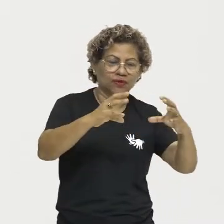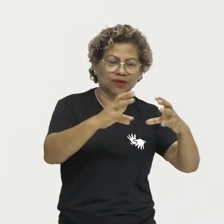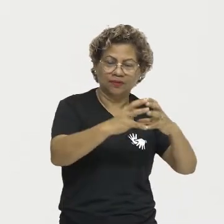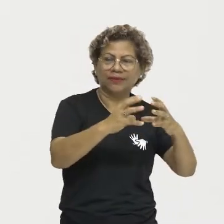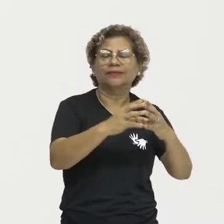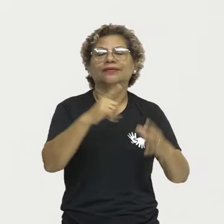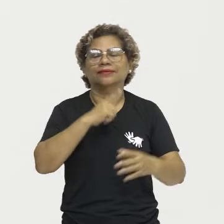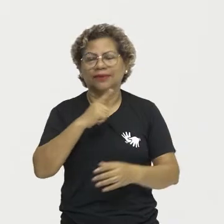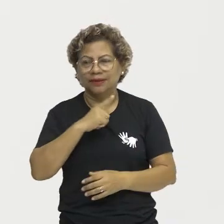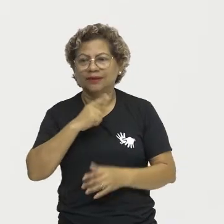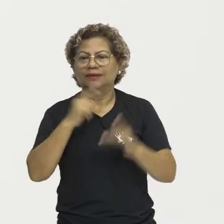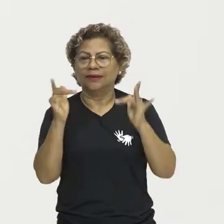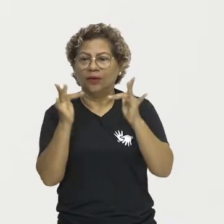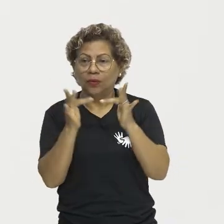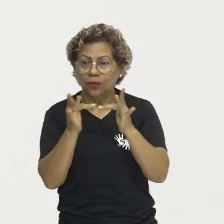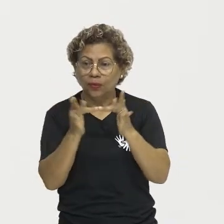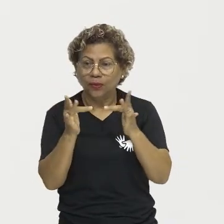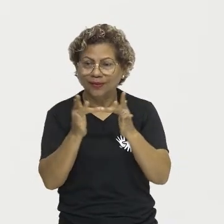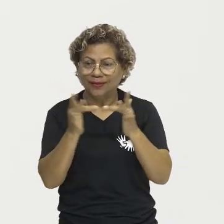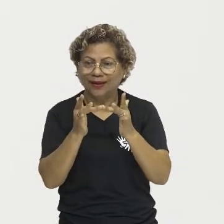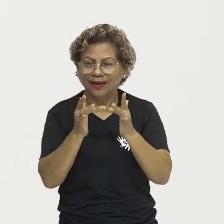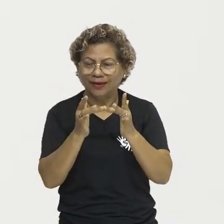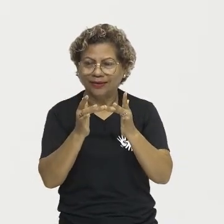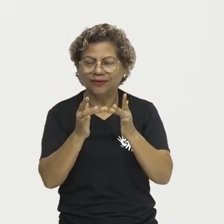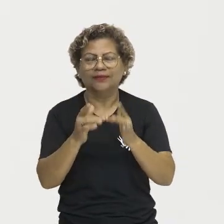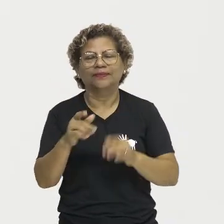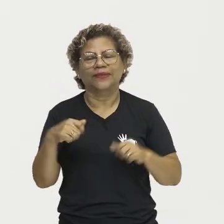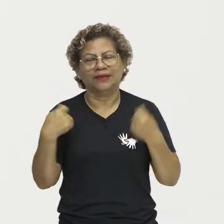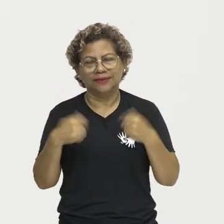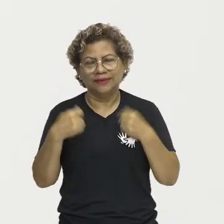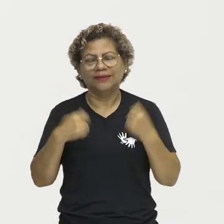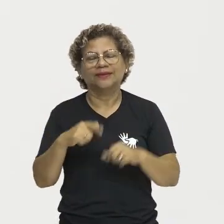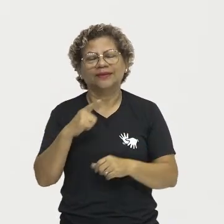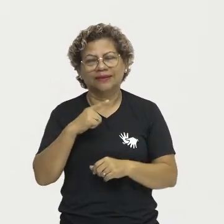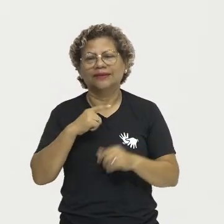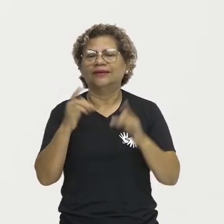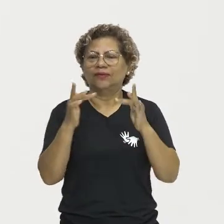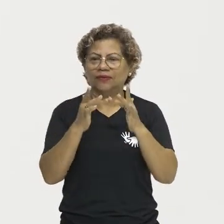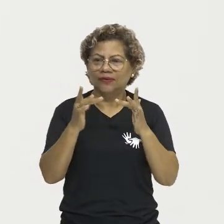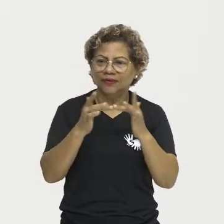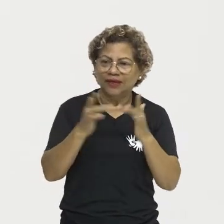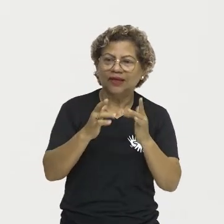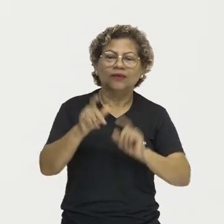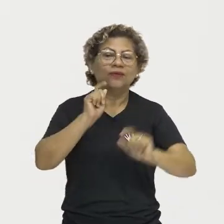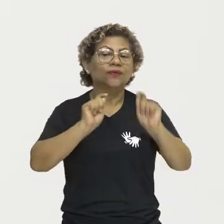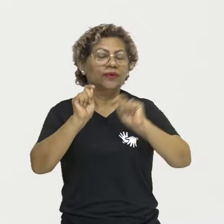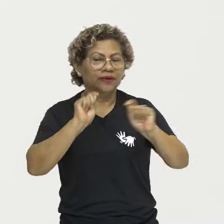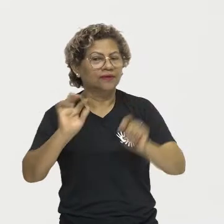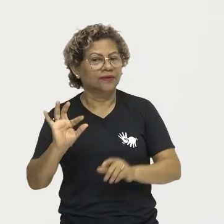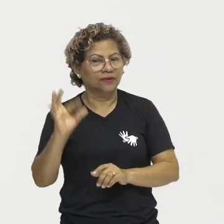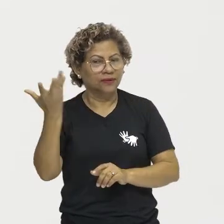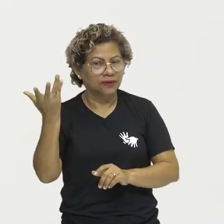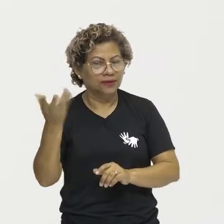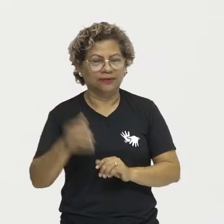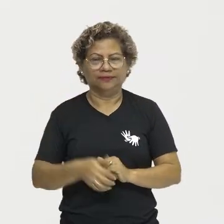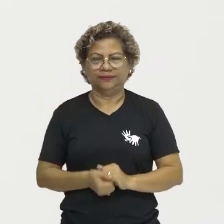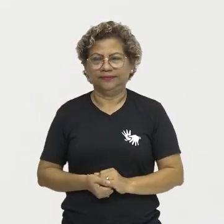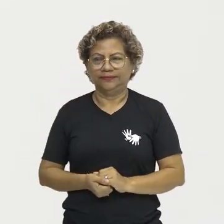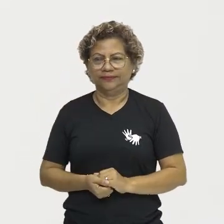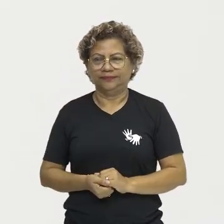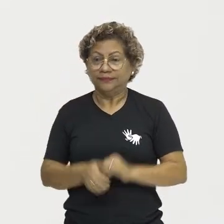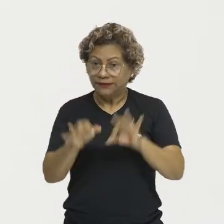ter o contato da pessoa com o corpo, tem que ter o contato do agente aplicador da força com o corpo, tá